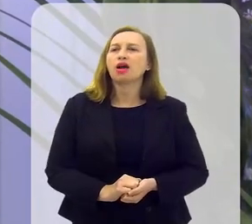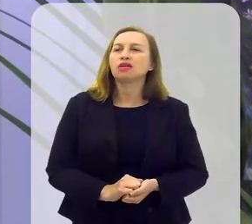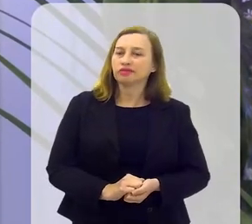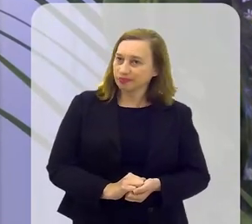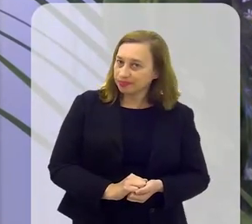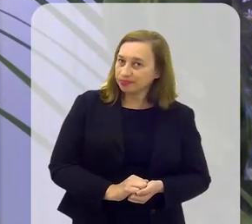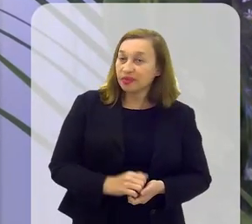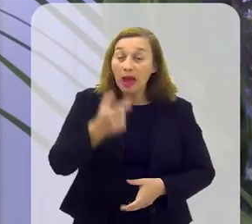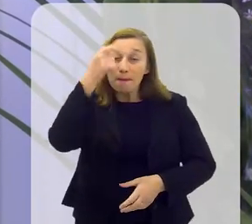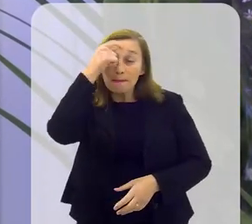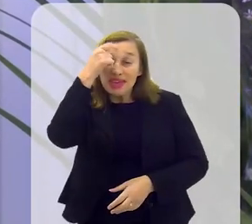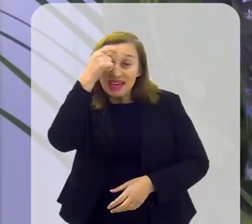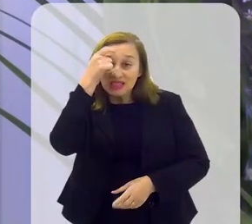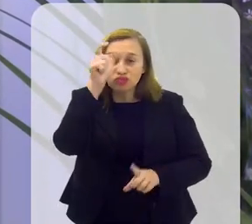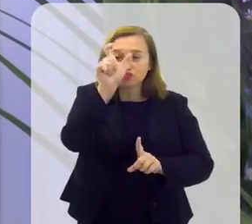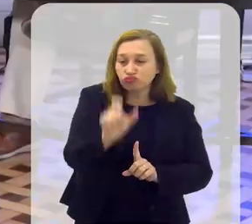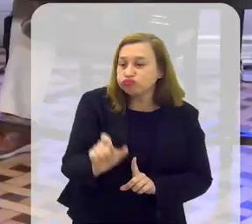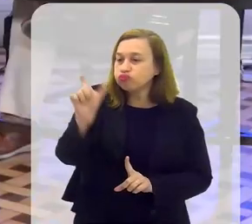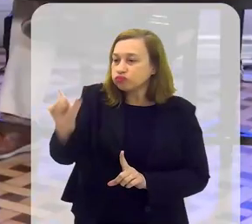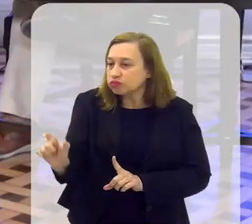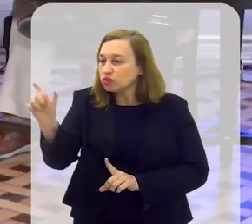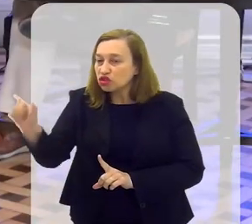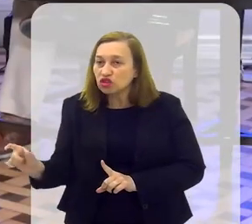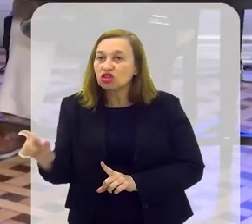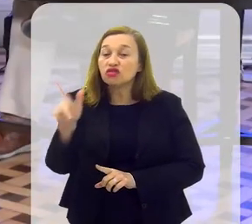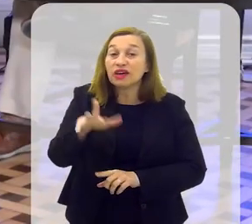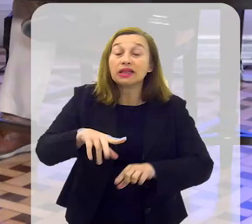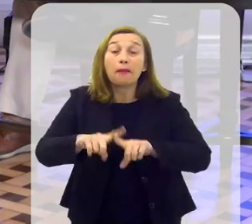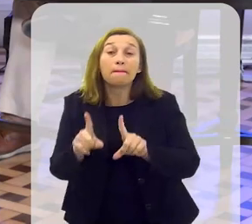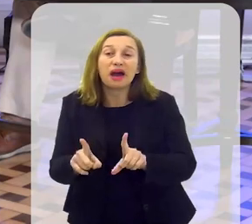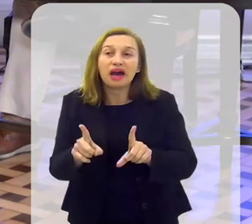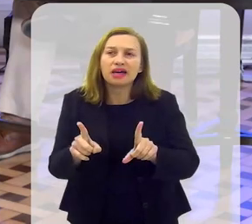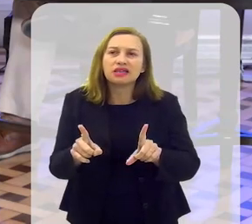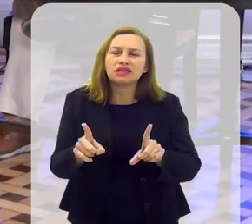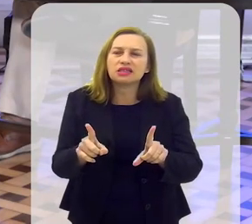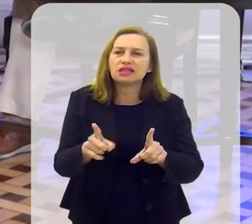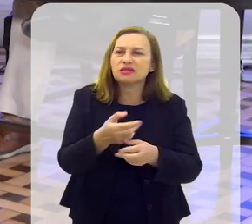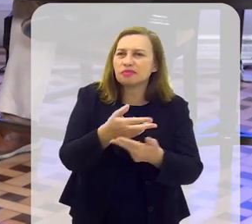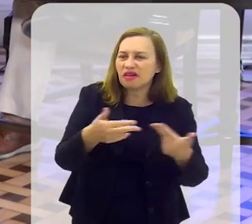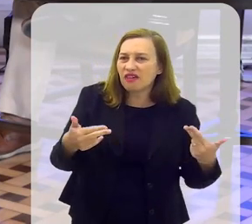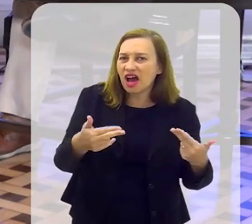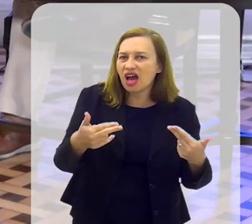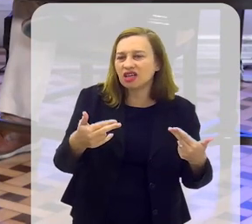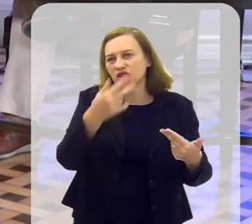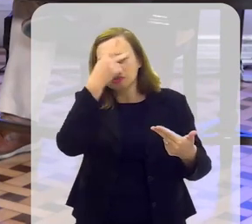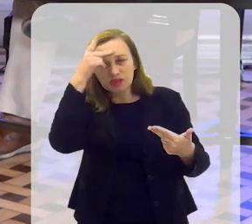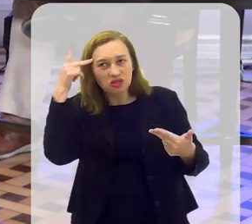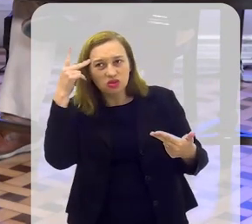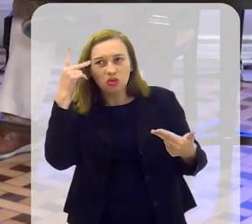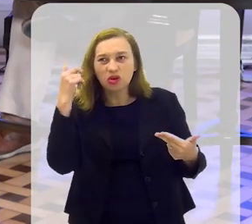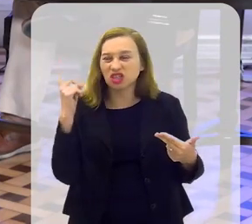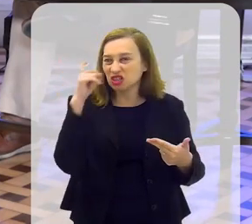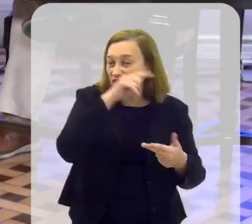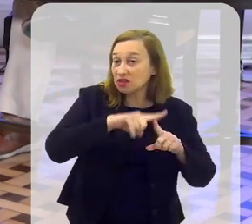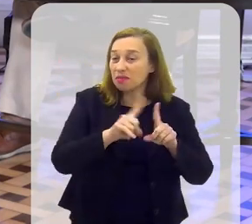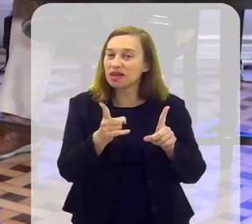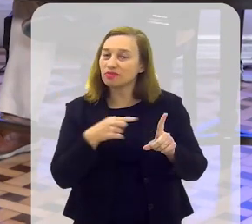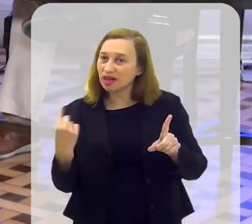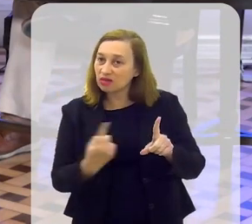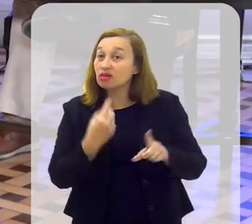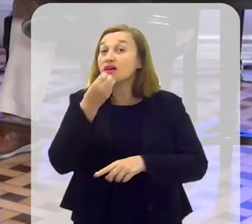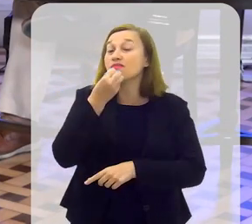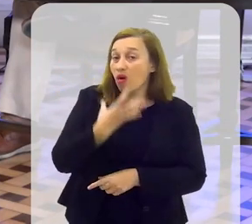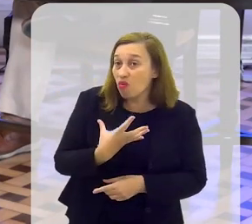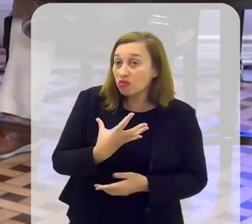com mente diferente e mas isso que que Para muitos é uma dificuldade pra gente é uma virtude